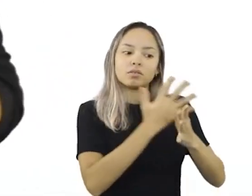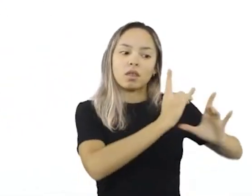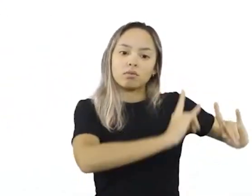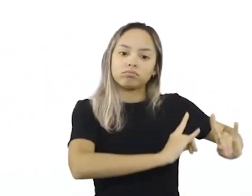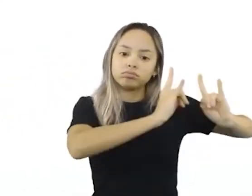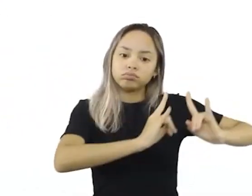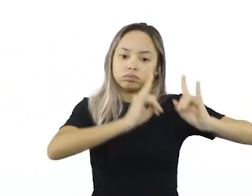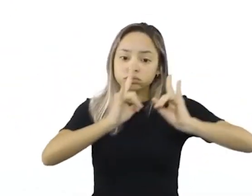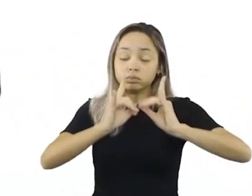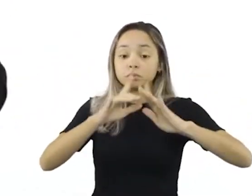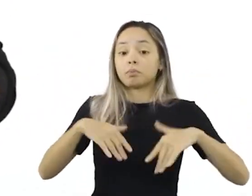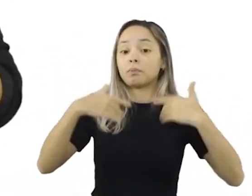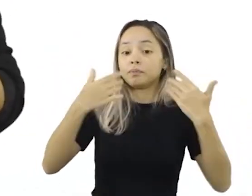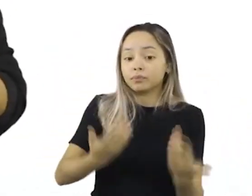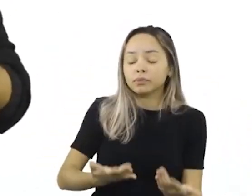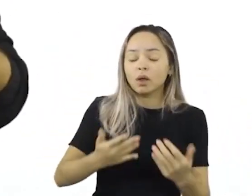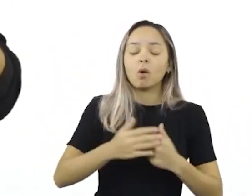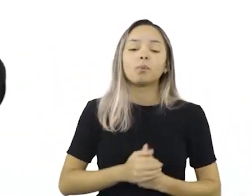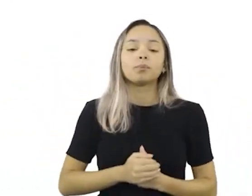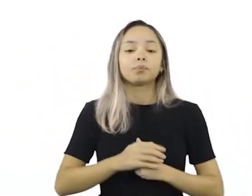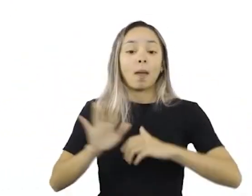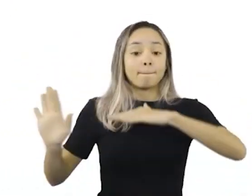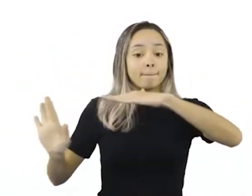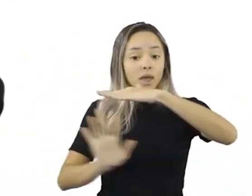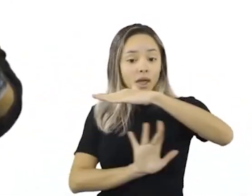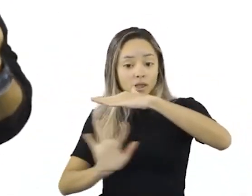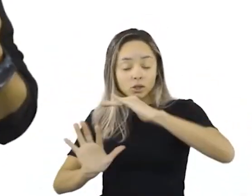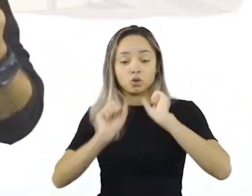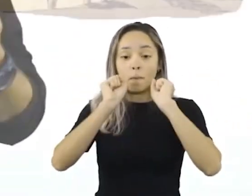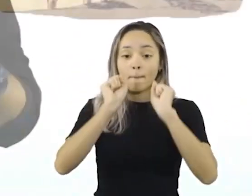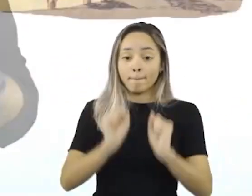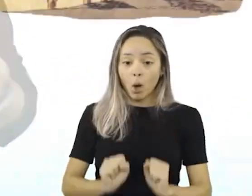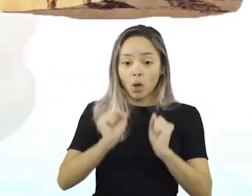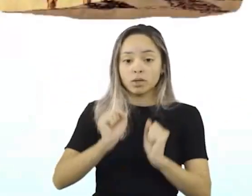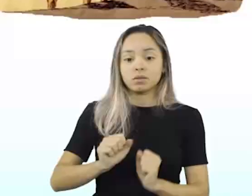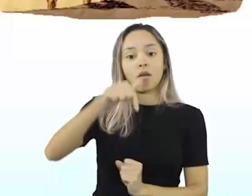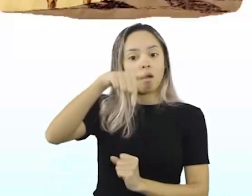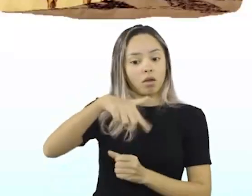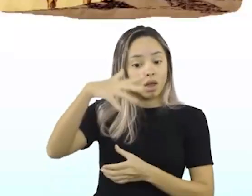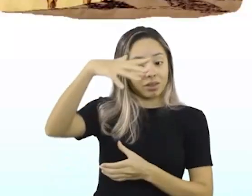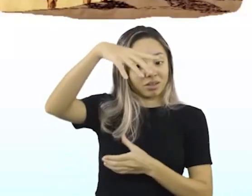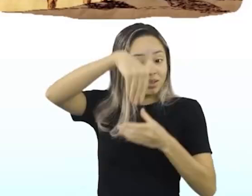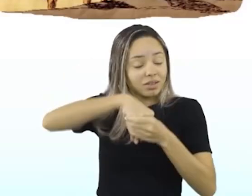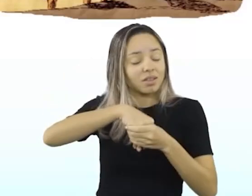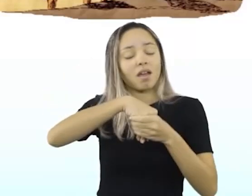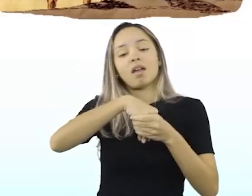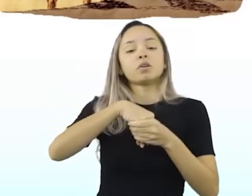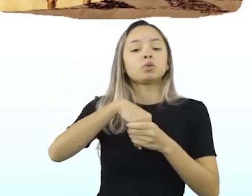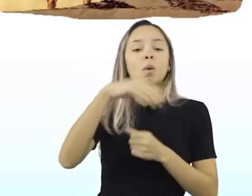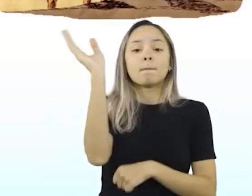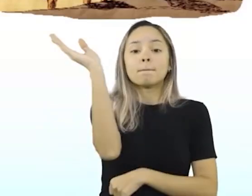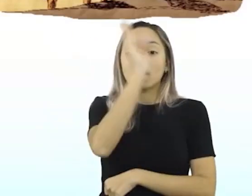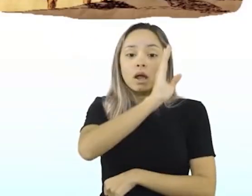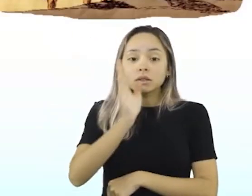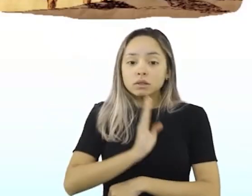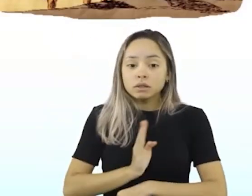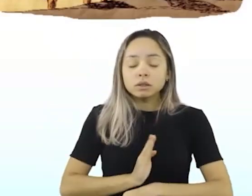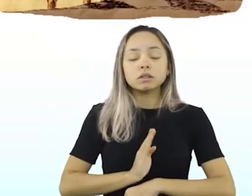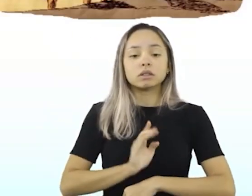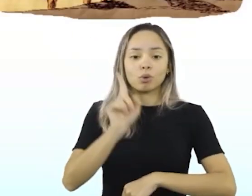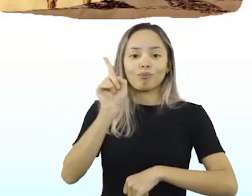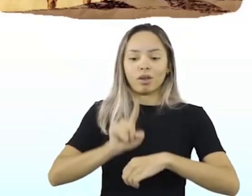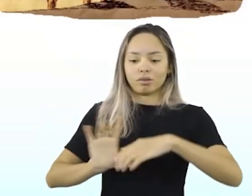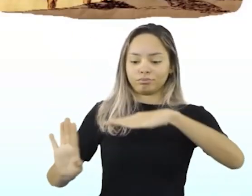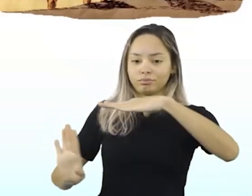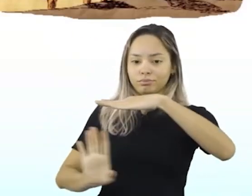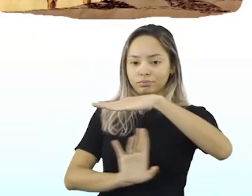nessa pegada, as migrações elas podem ser nacionais, quando são aquelas realizadas dentro do próprio país,